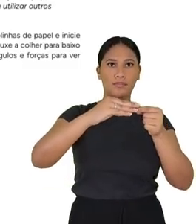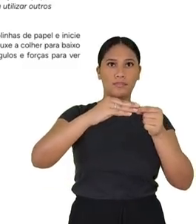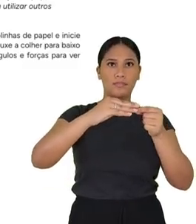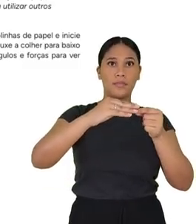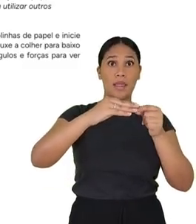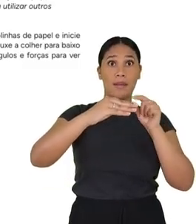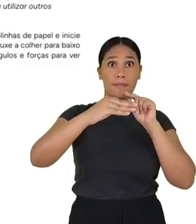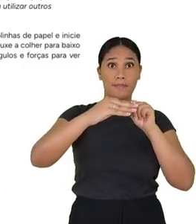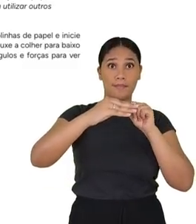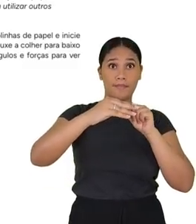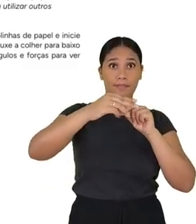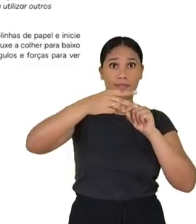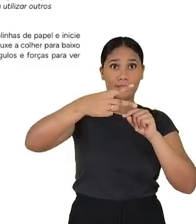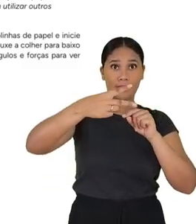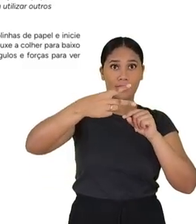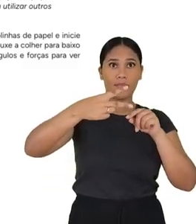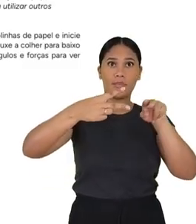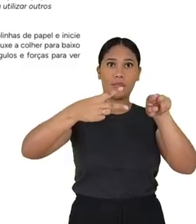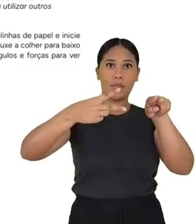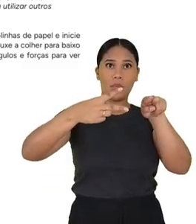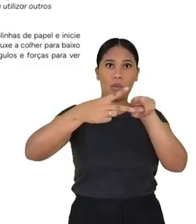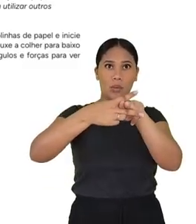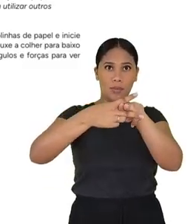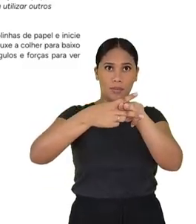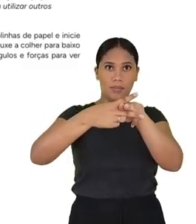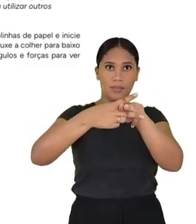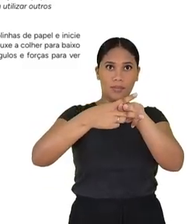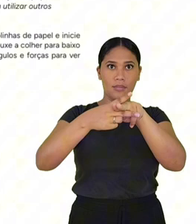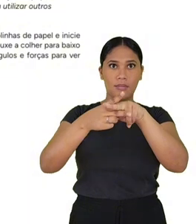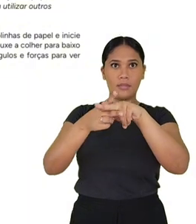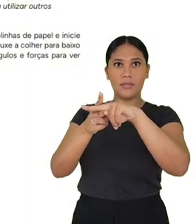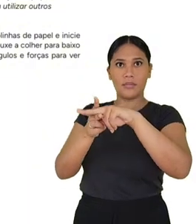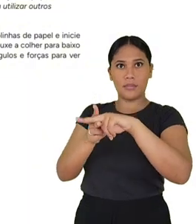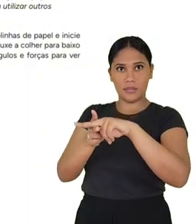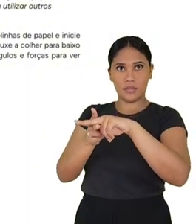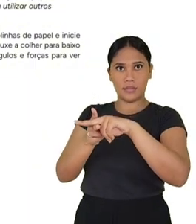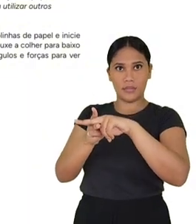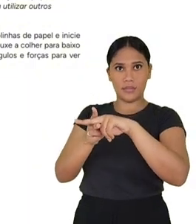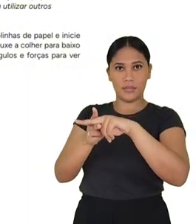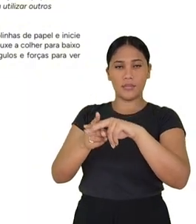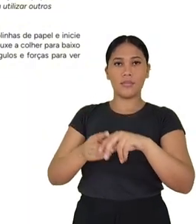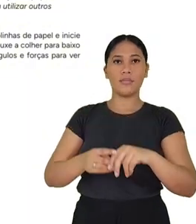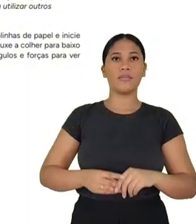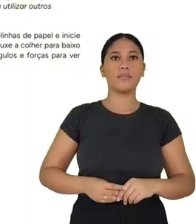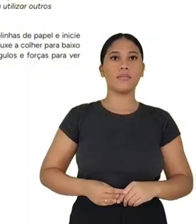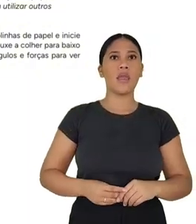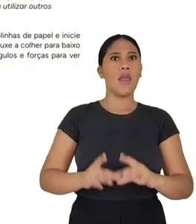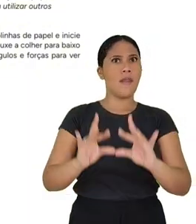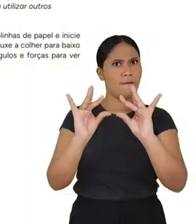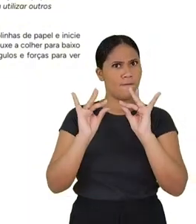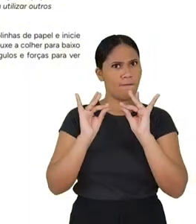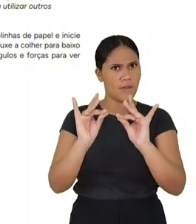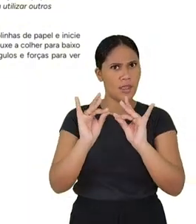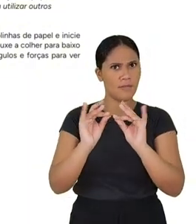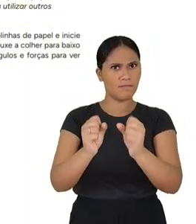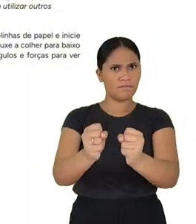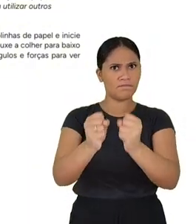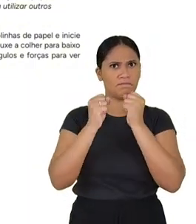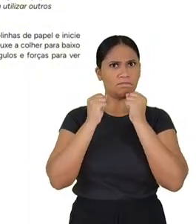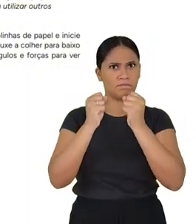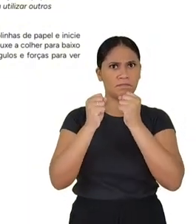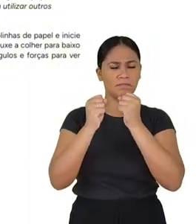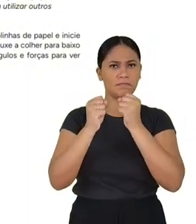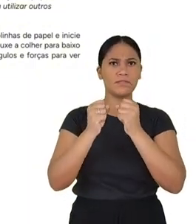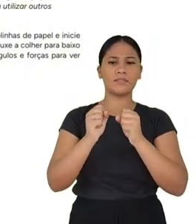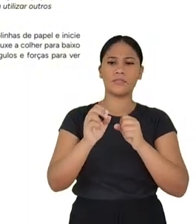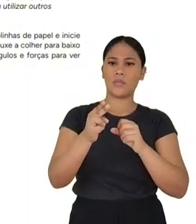extremidades. Encaixe-os nos outros 2 palitos que já estavam amarrados, enfiando os primeiros dentro destes, fixando bem perto